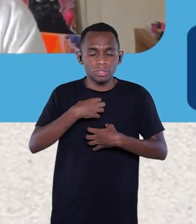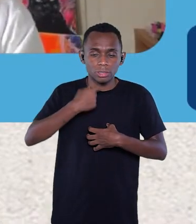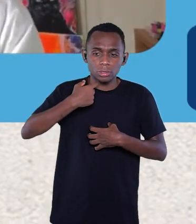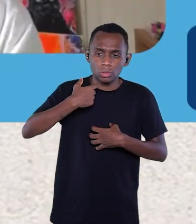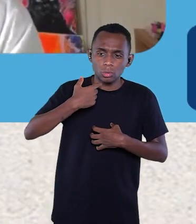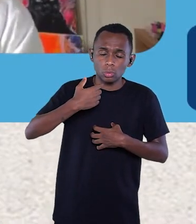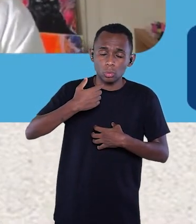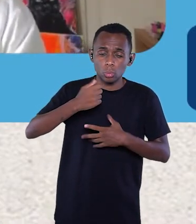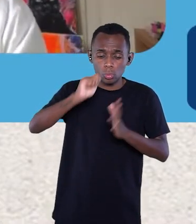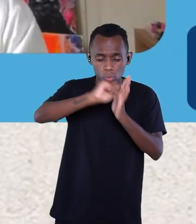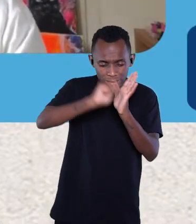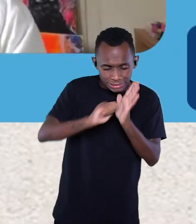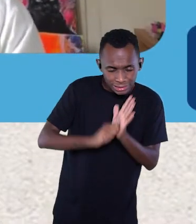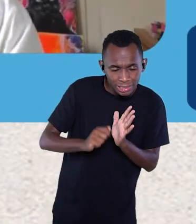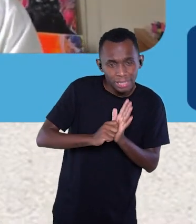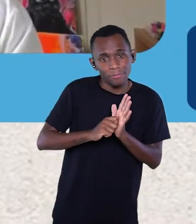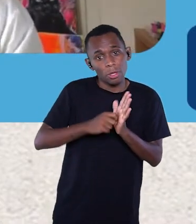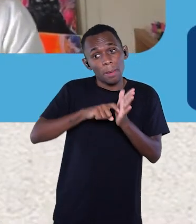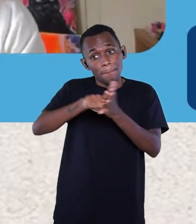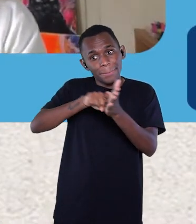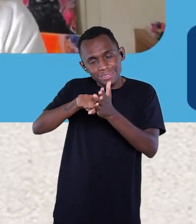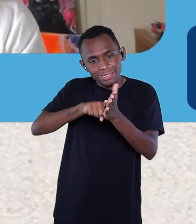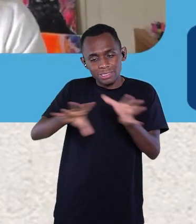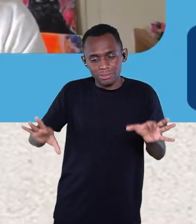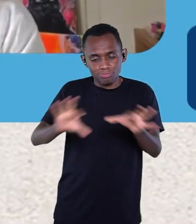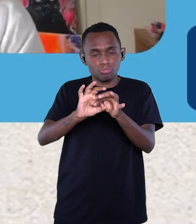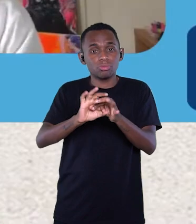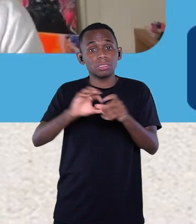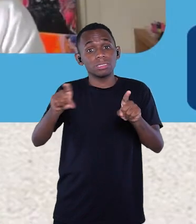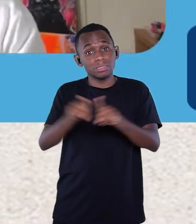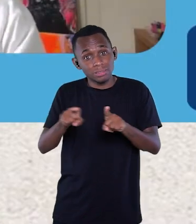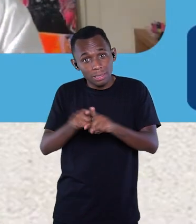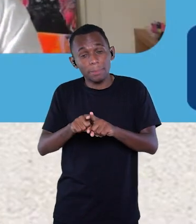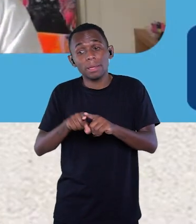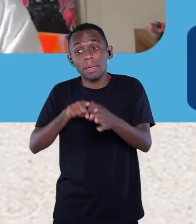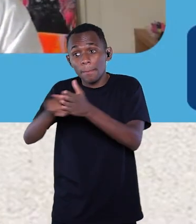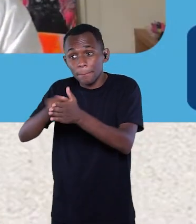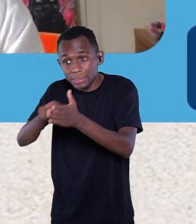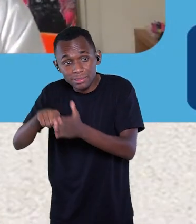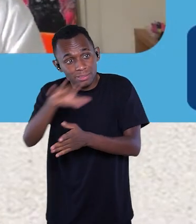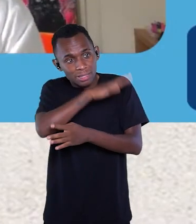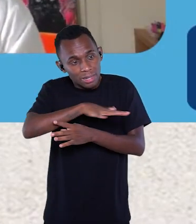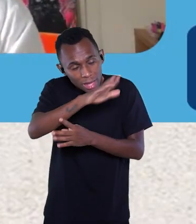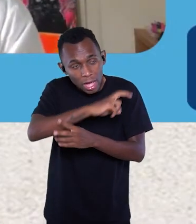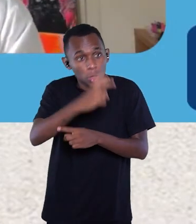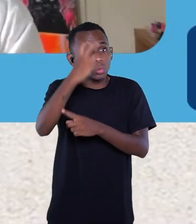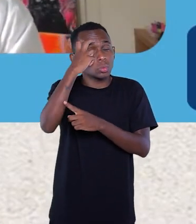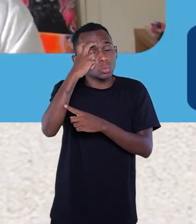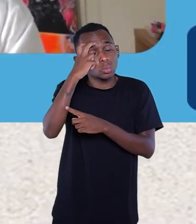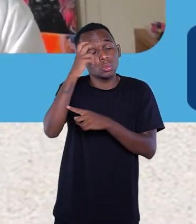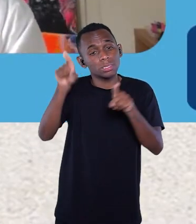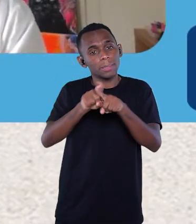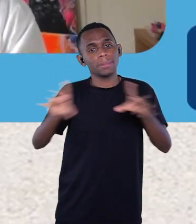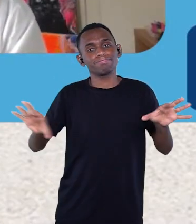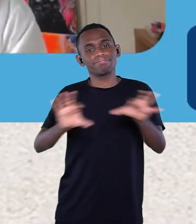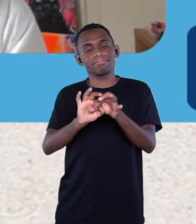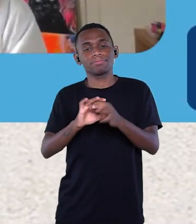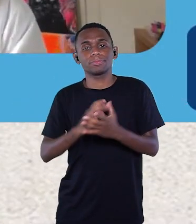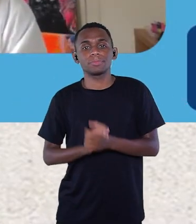levo para o poema a minha pesquisa, do mesmo jeito que eu levo a minha pesquisa para o ateliê de pintura, assim.